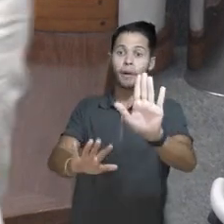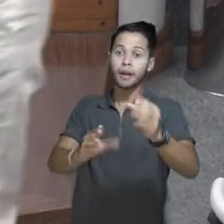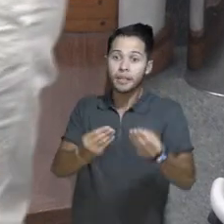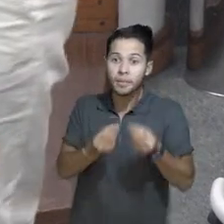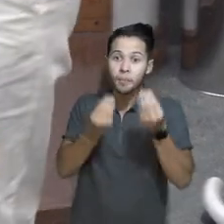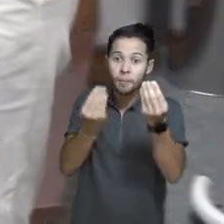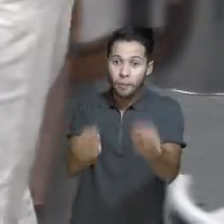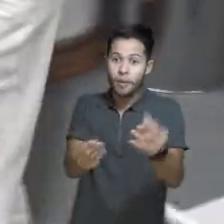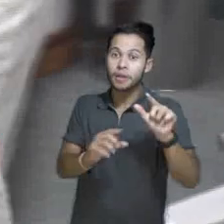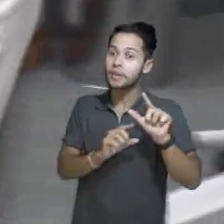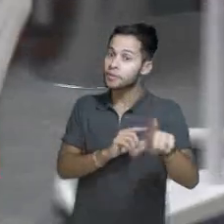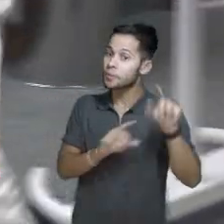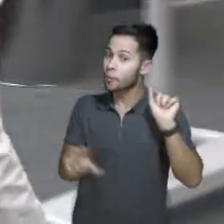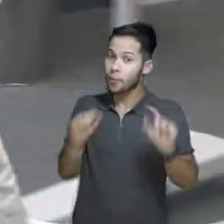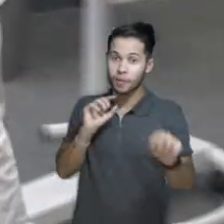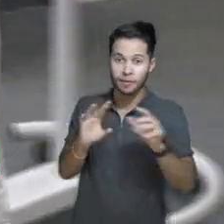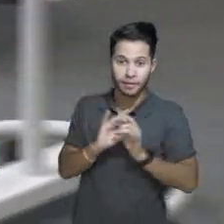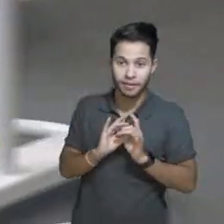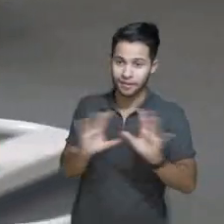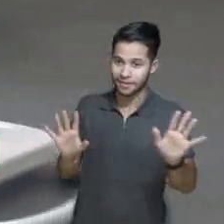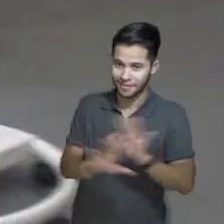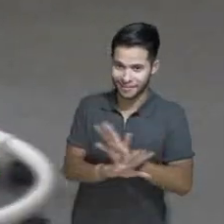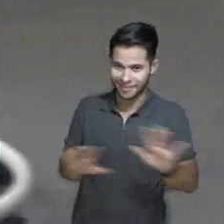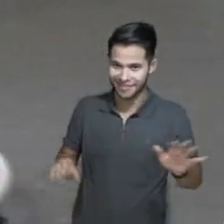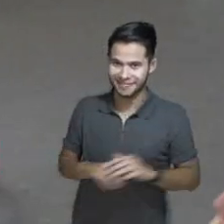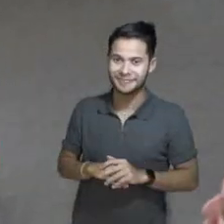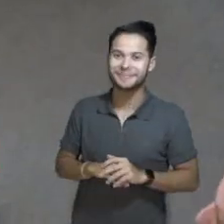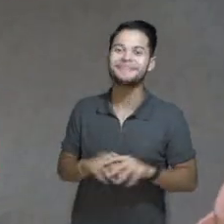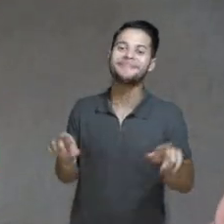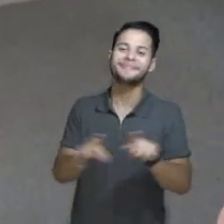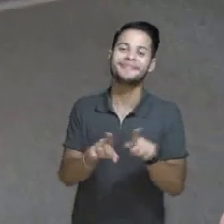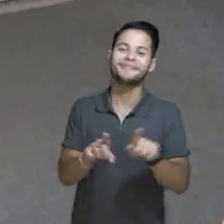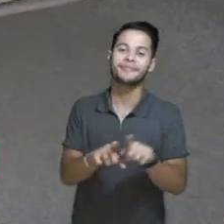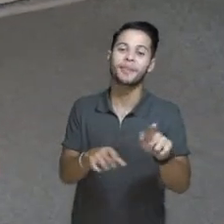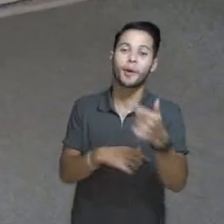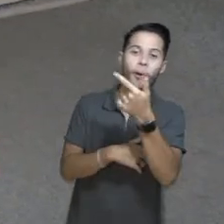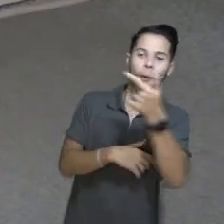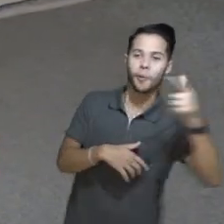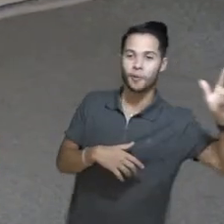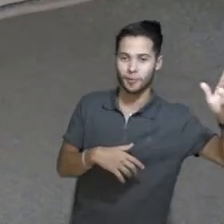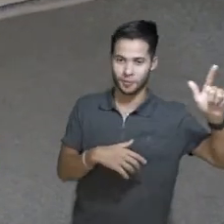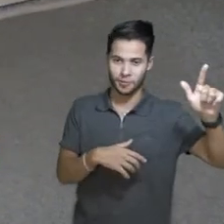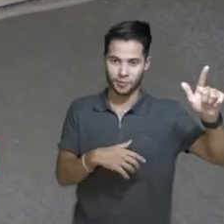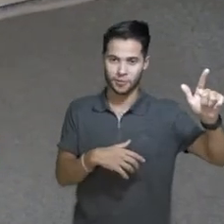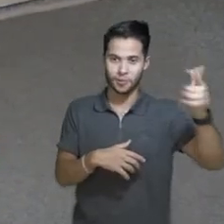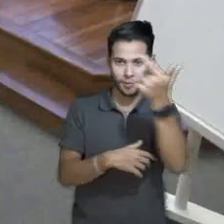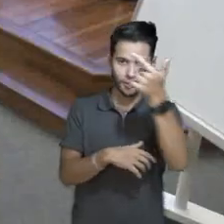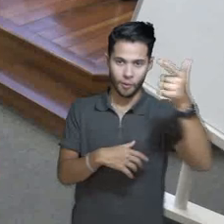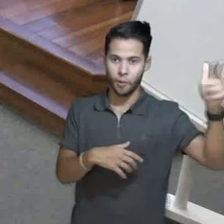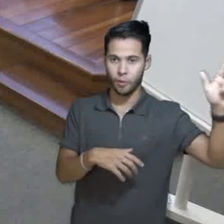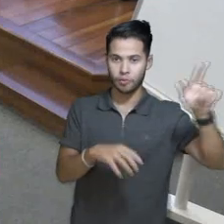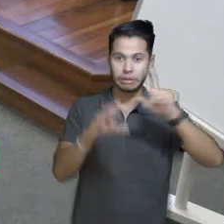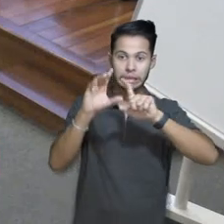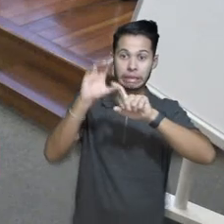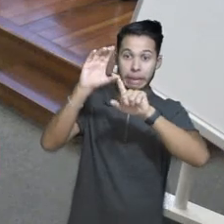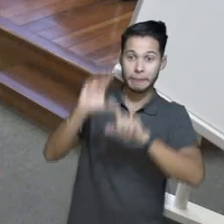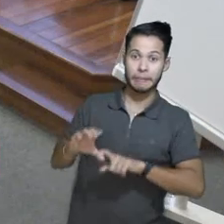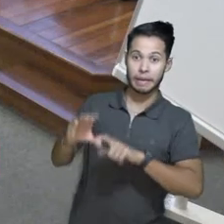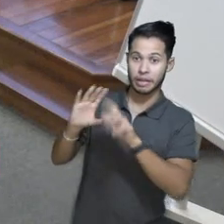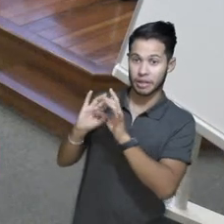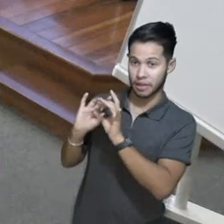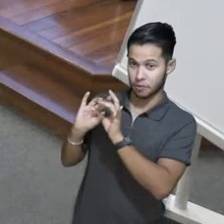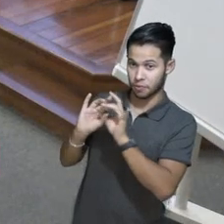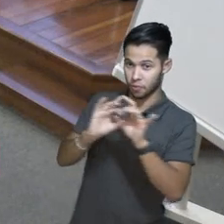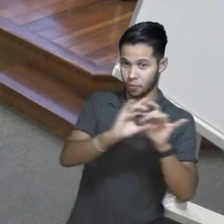pode passar pode acontecer e aí a gente vê outro pode indo um outro que dependendo do contexto